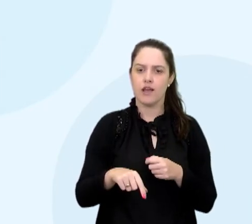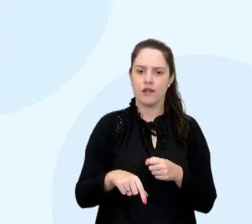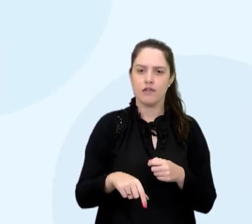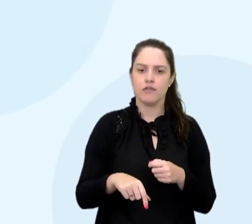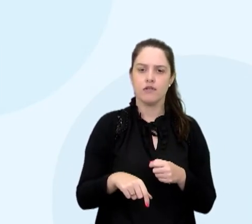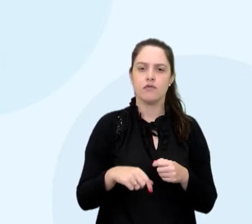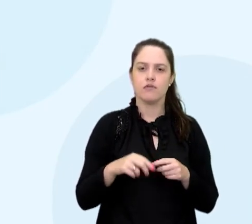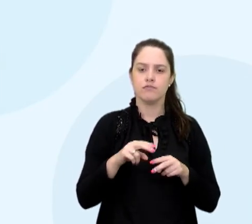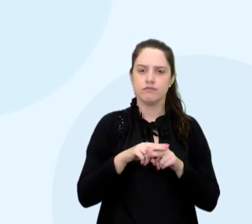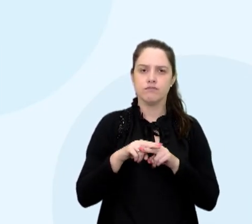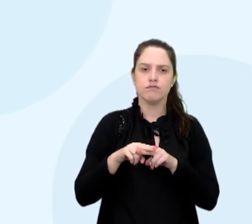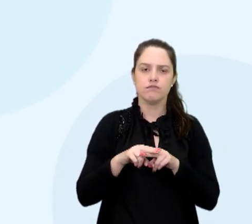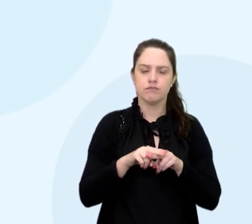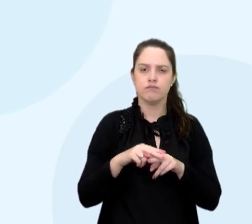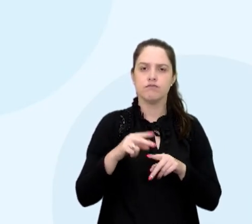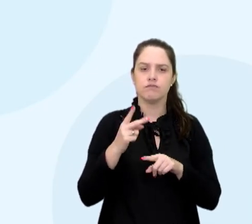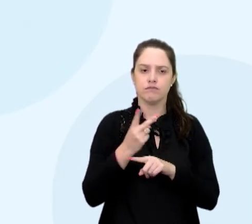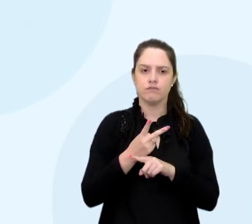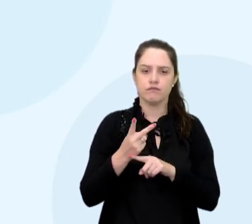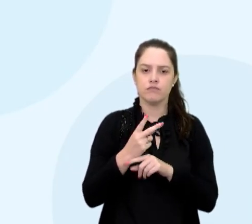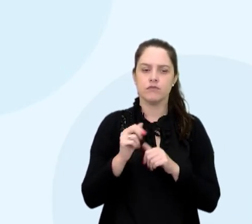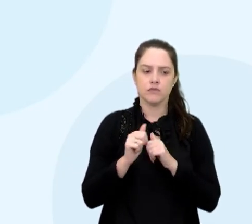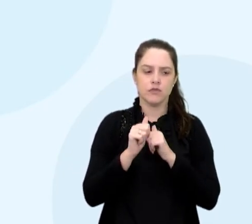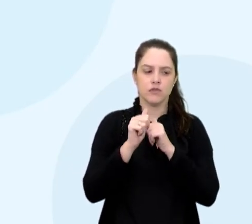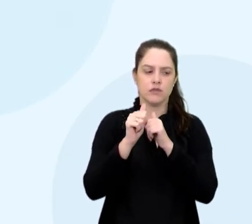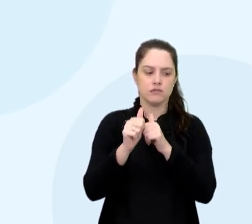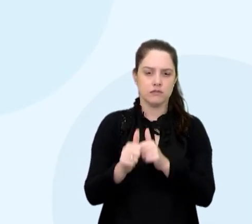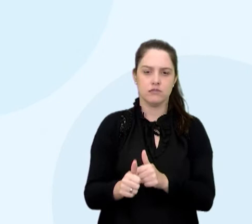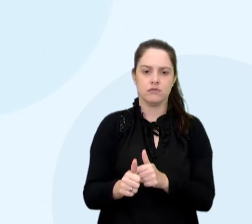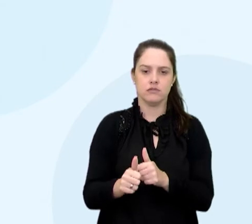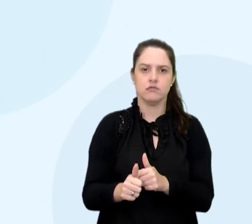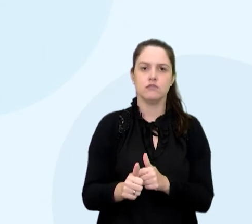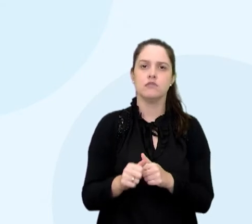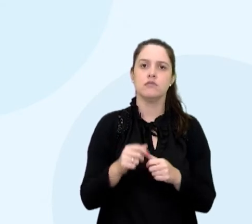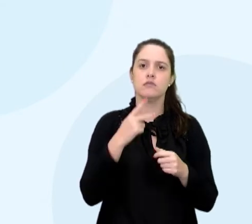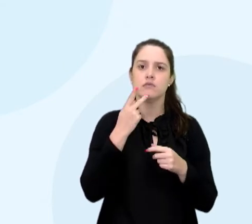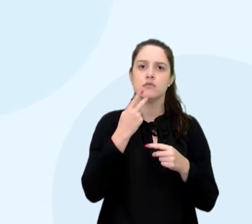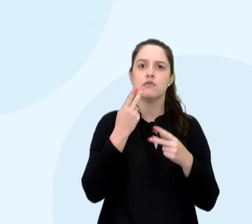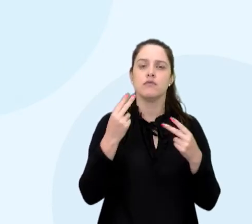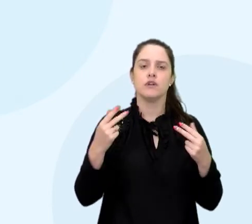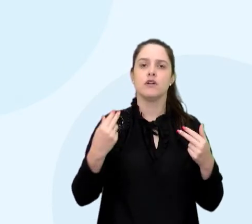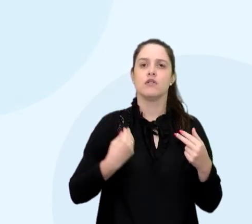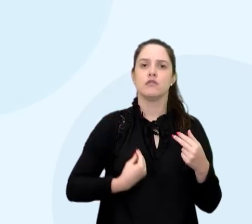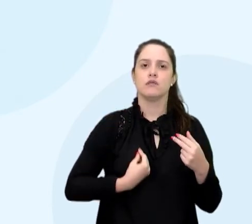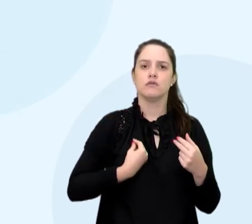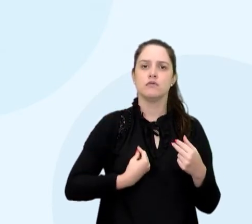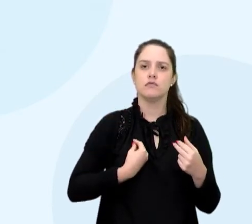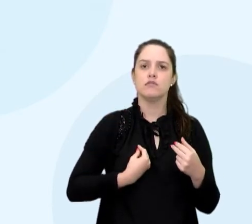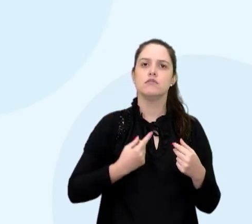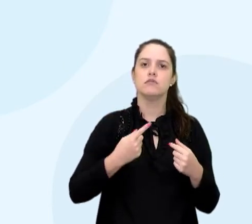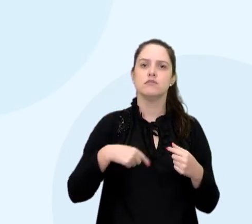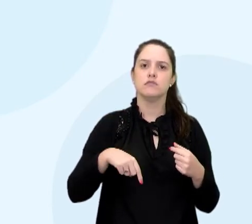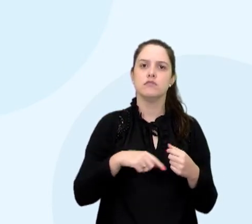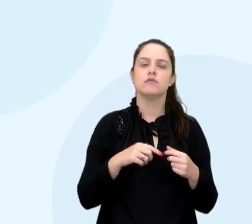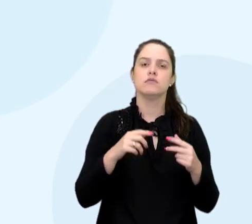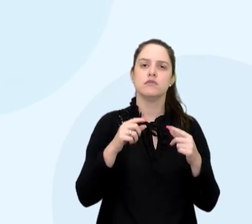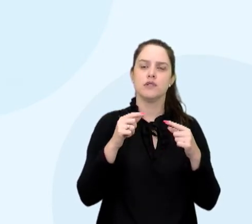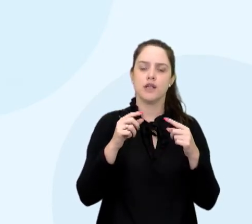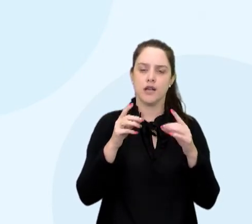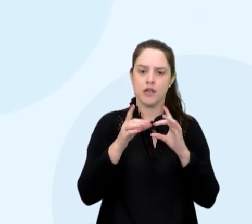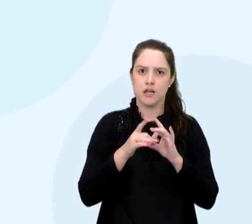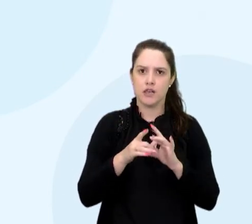Quem está acompanhando aí, quem está no aprofundamento, acompanha as aulas dele, sabe que ele está falando sobre memes também. Uma vez que o estudante vai aprofundar seu conhecimento